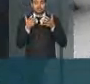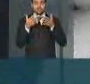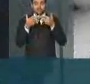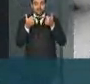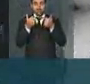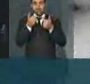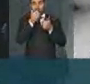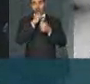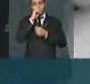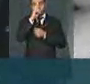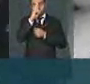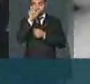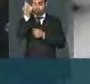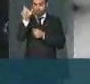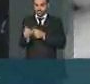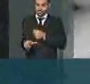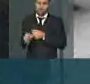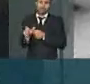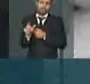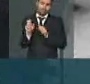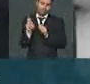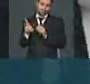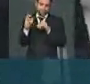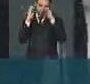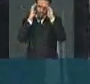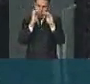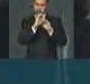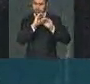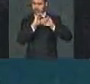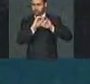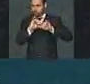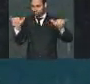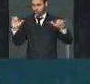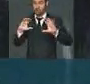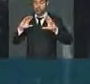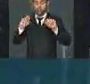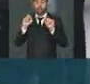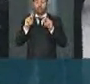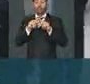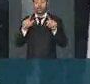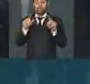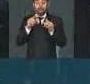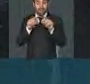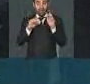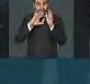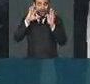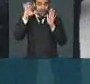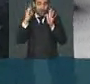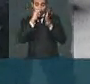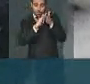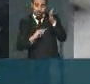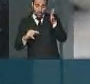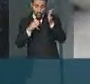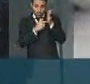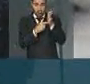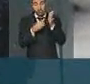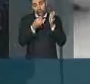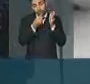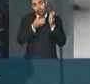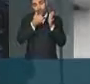excelência democrata que é que esta resolução ela pudesse, presidente, ser aprimorada apenas dando um exemplo.